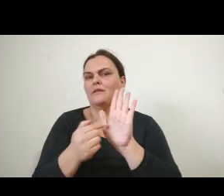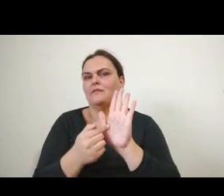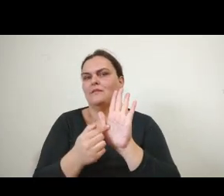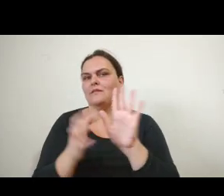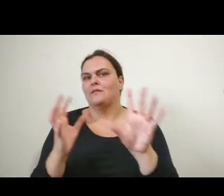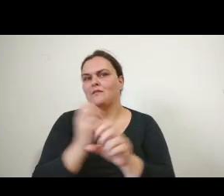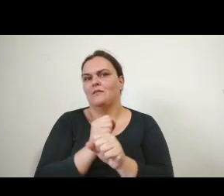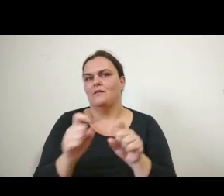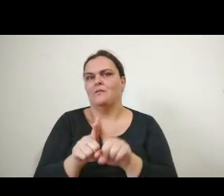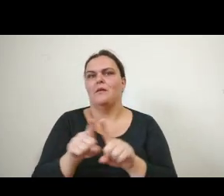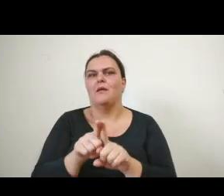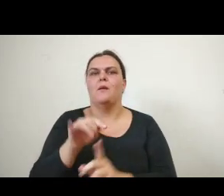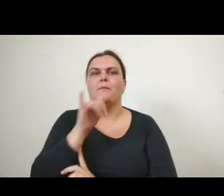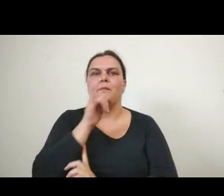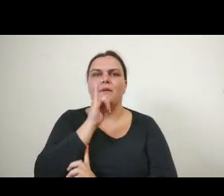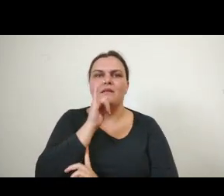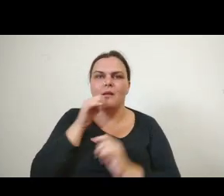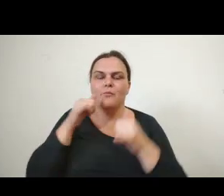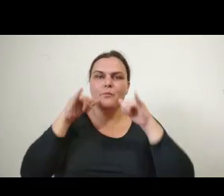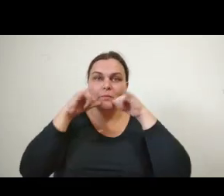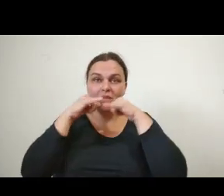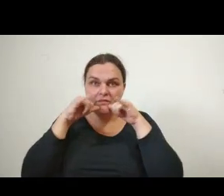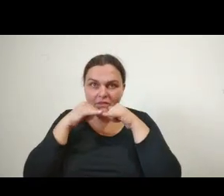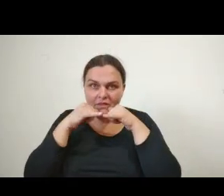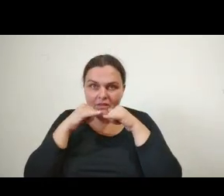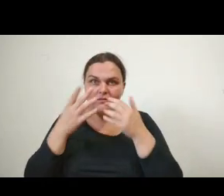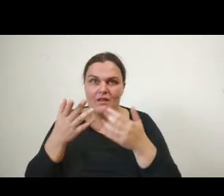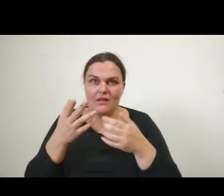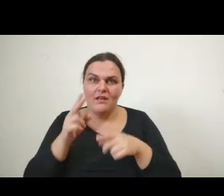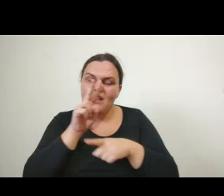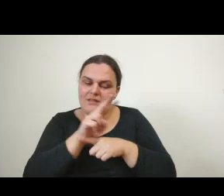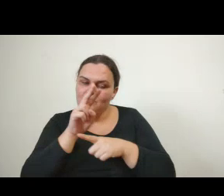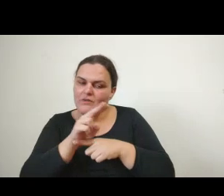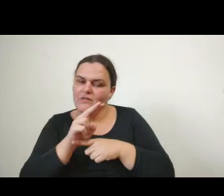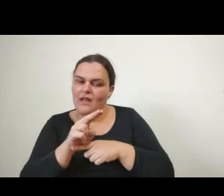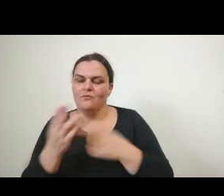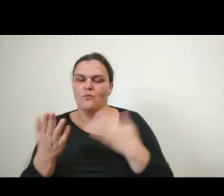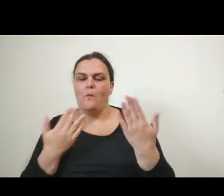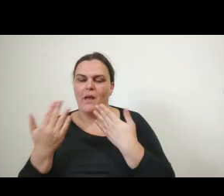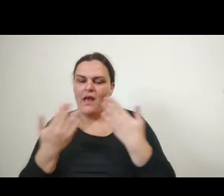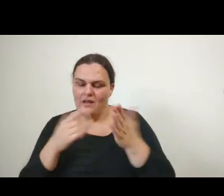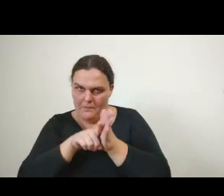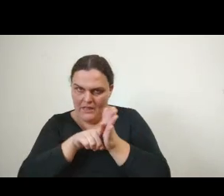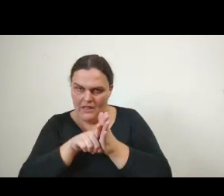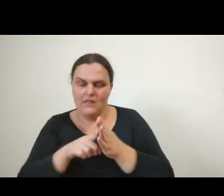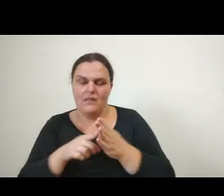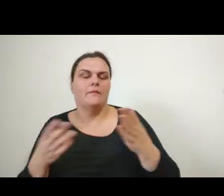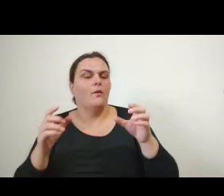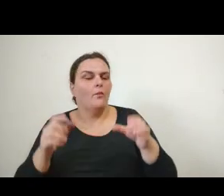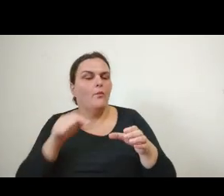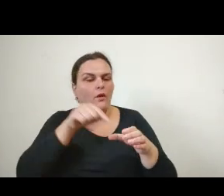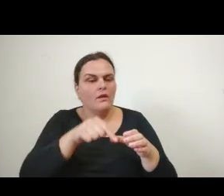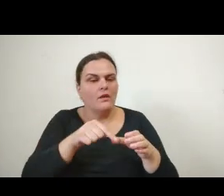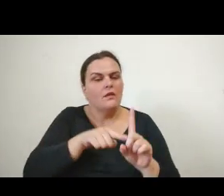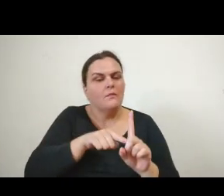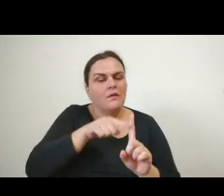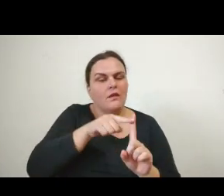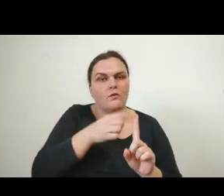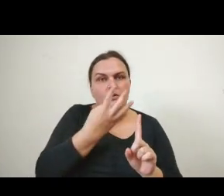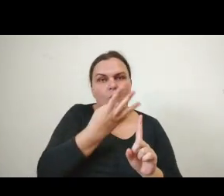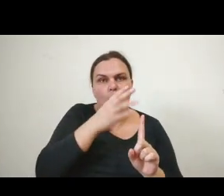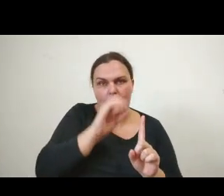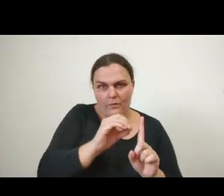percevejo. Ele foi criado, né, em diferentes temperaturas, 20, 25, 30 graus, né, também em temperatura ambiente,